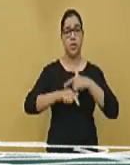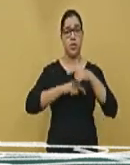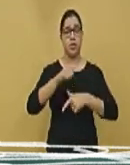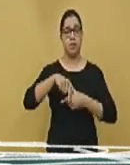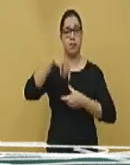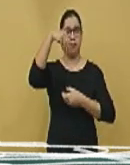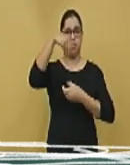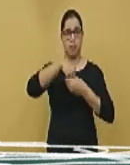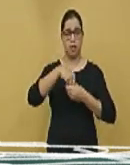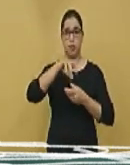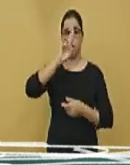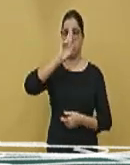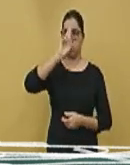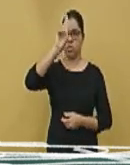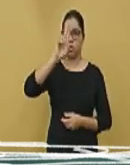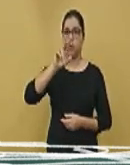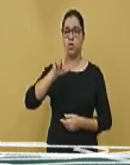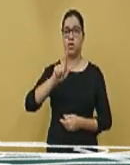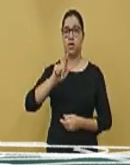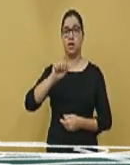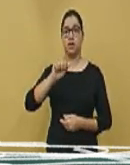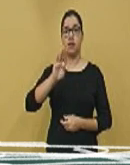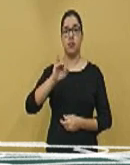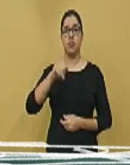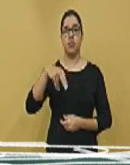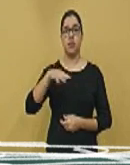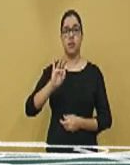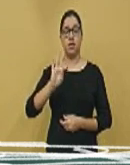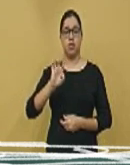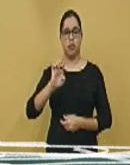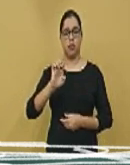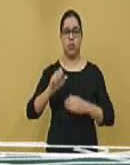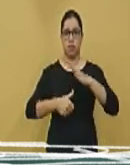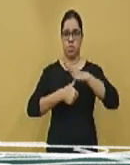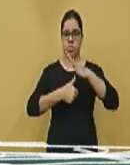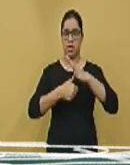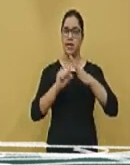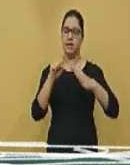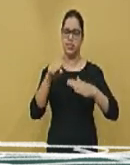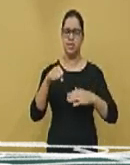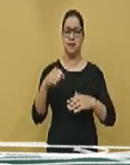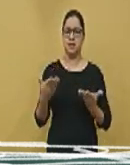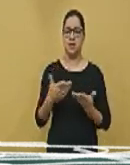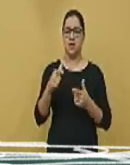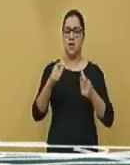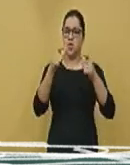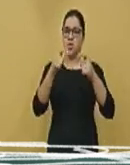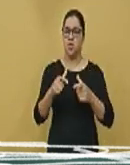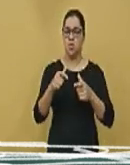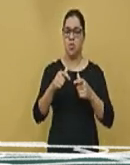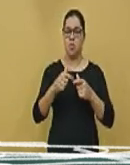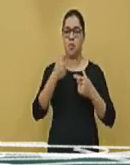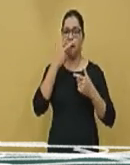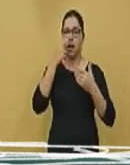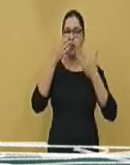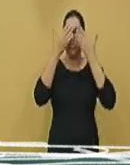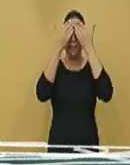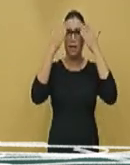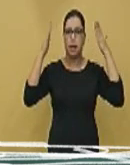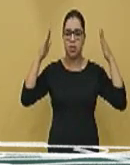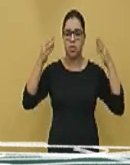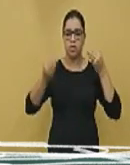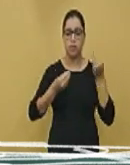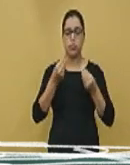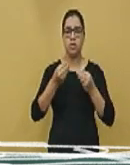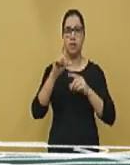na chefia de gabinete da reitoria, e, como disse, é um local privilegiado, que a gente consegue ter uma visão muito ampla da universidade, em